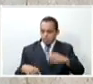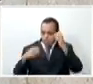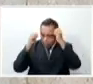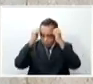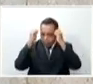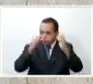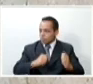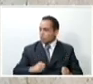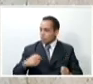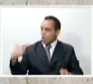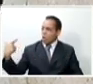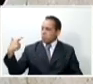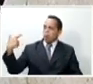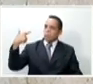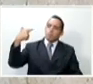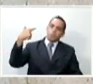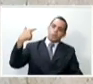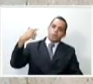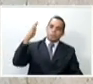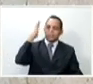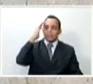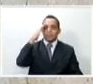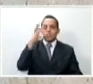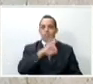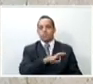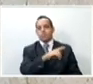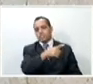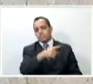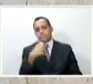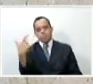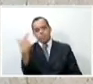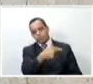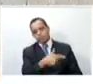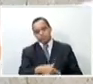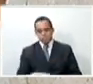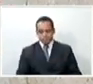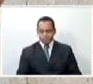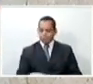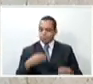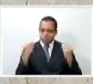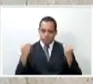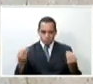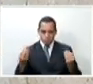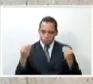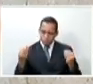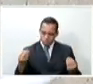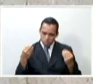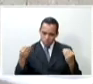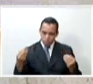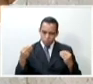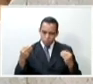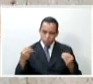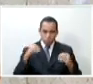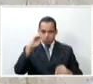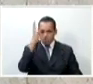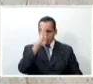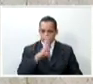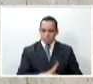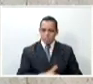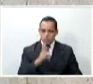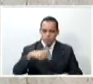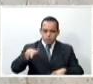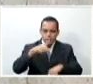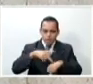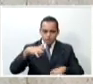capacete, ele foi executado pelos 2 criminosos, porque sabiam que ele era policial. Essa é a situação, gente, do nosso país, da nossa